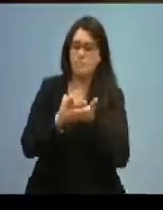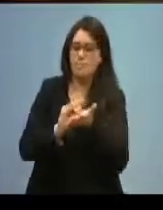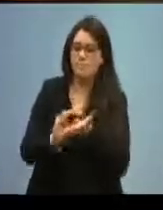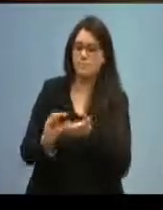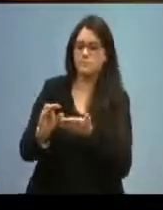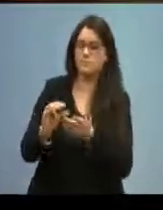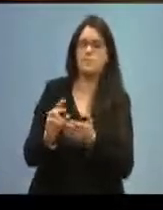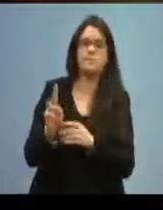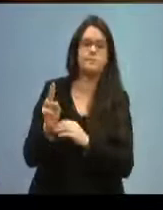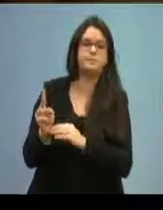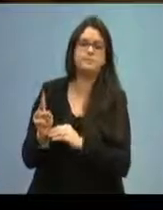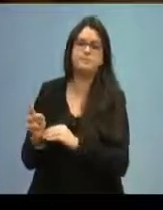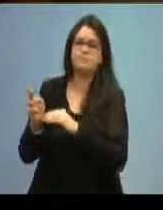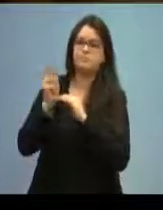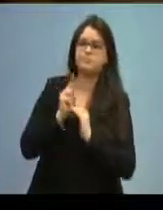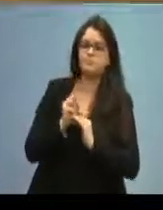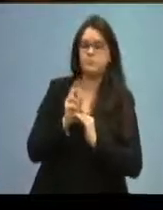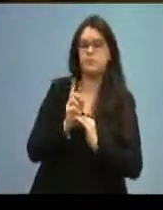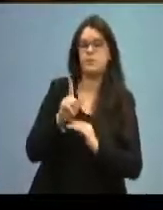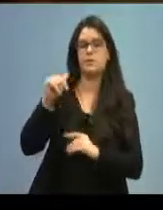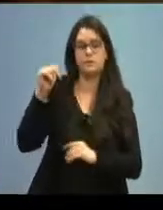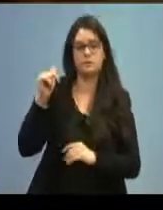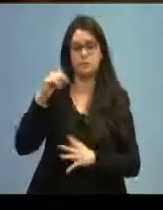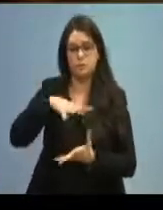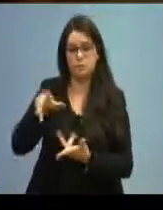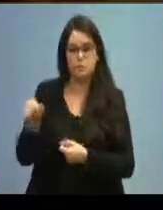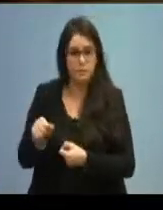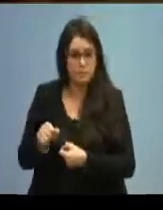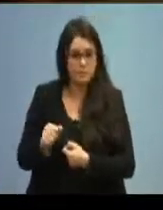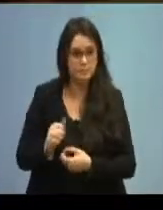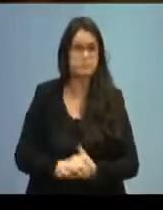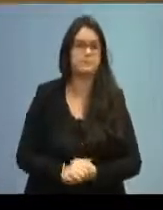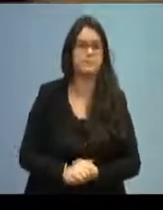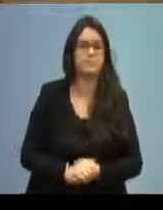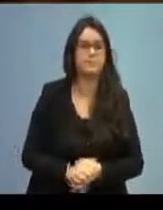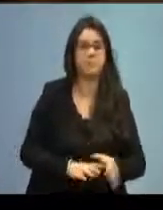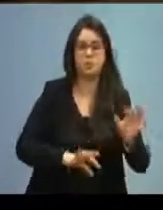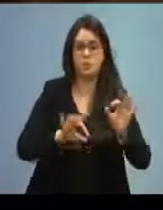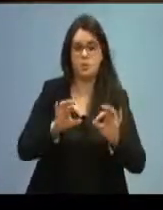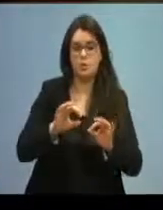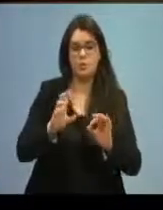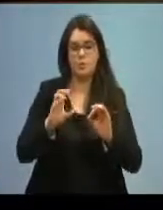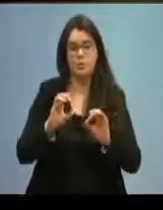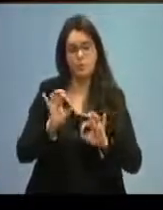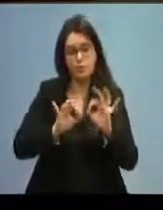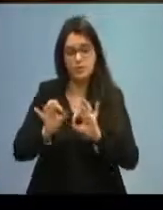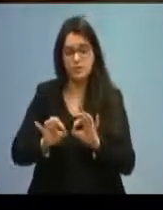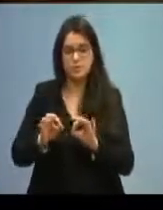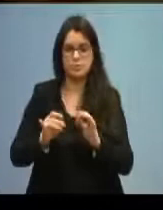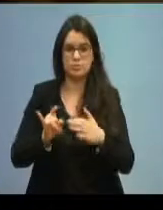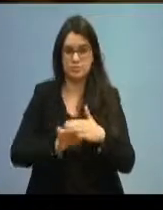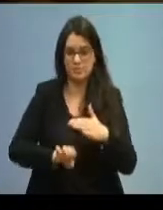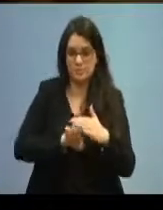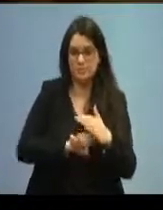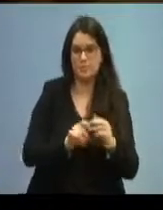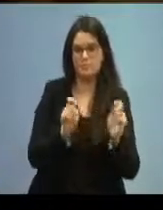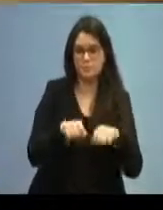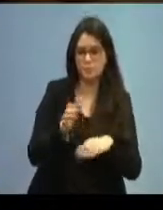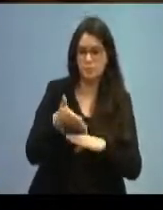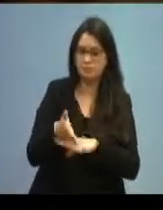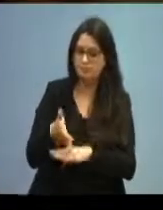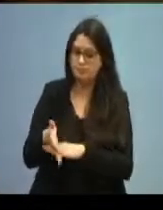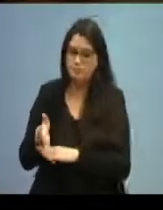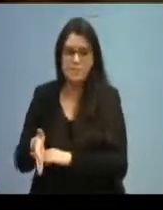internacionais. Inclusive, com organizações que poderiam ser parceiras nesse tipo de construção, inclusive na